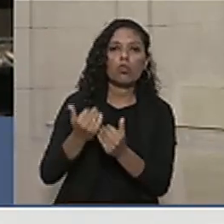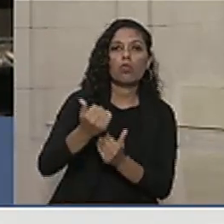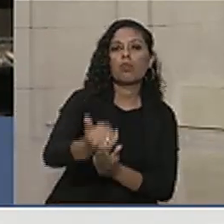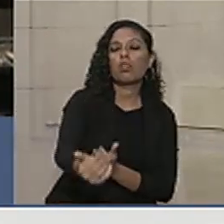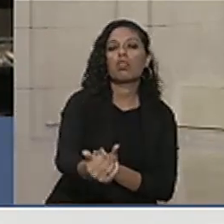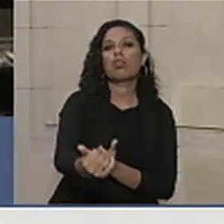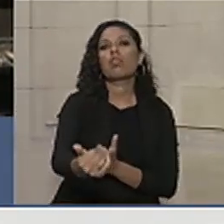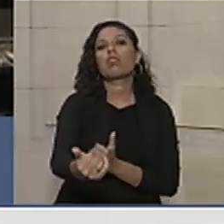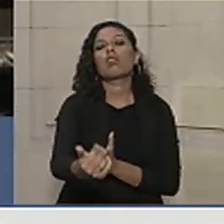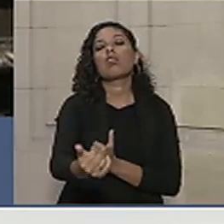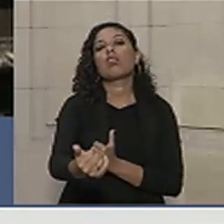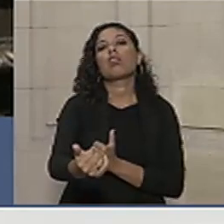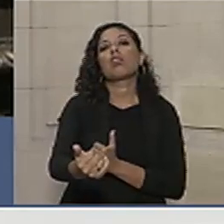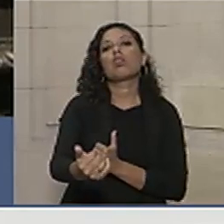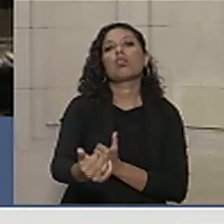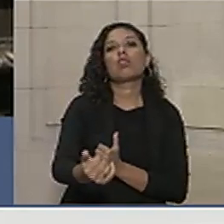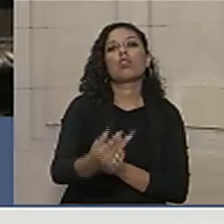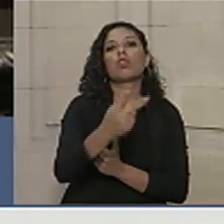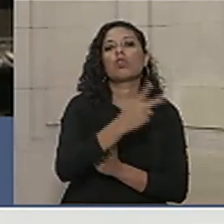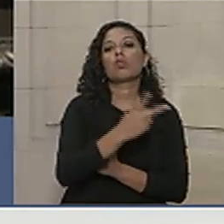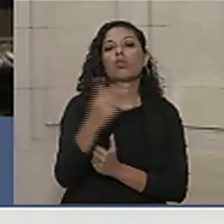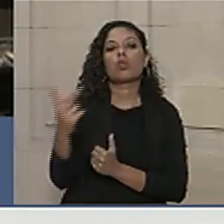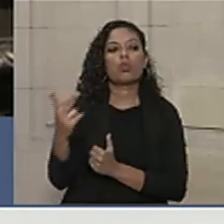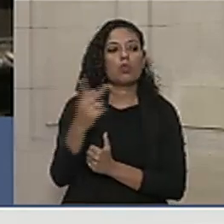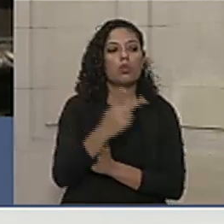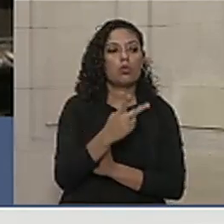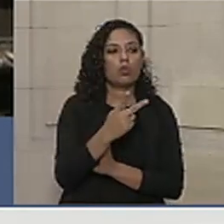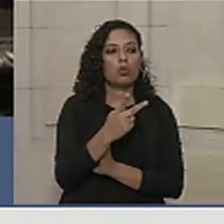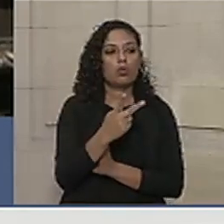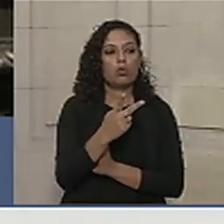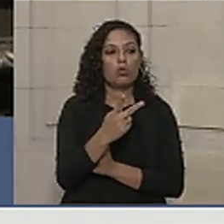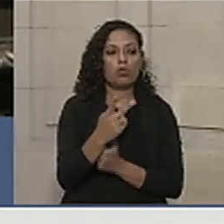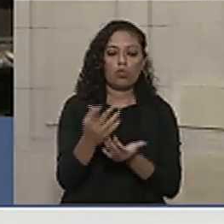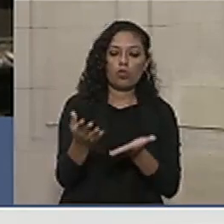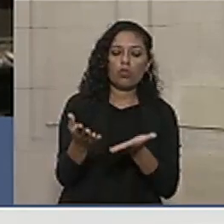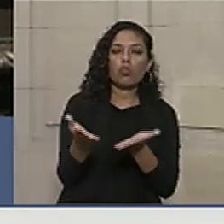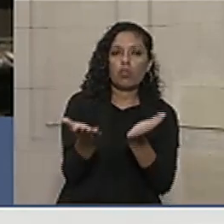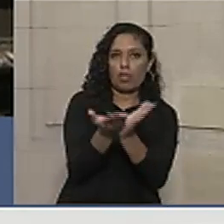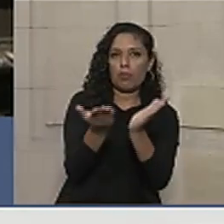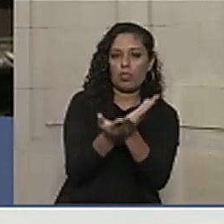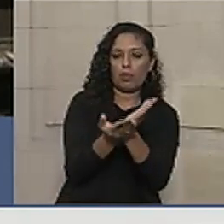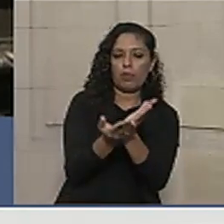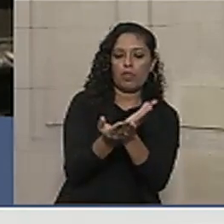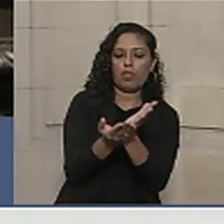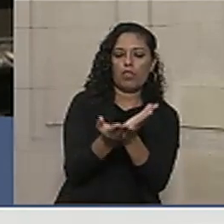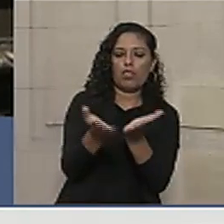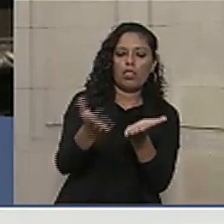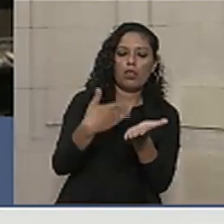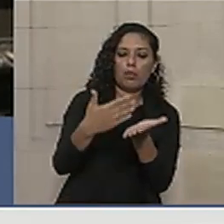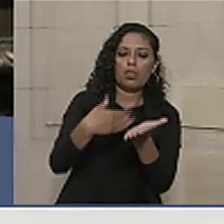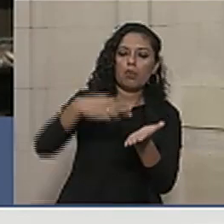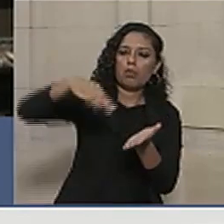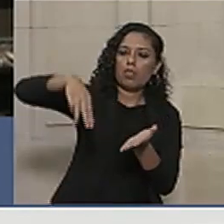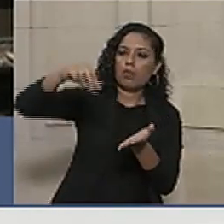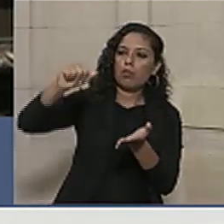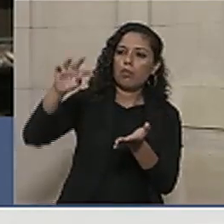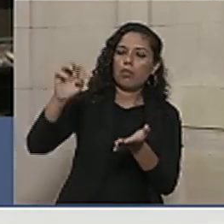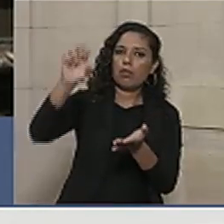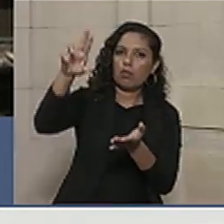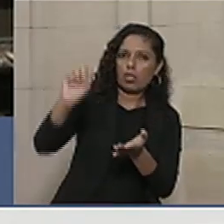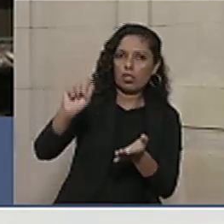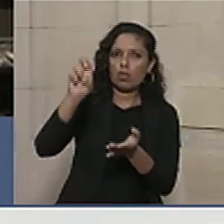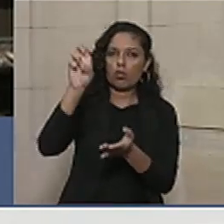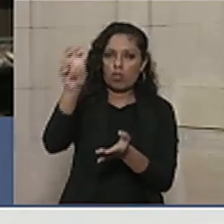começa com 2 versículos do livro de Mateus, do Evangelho de São Mateus, no